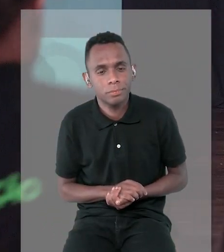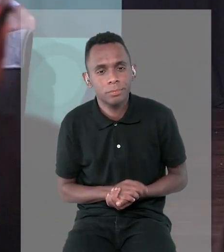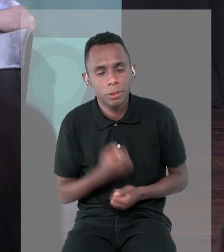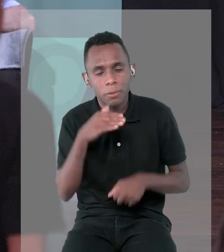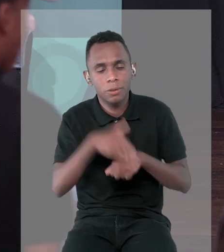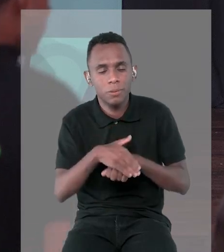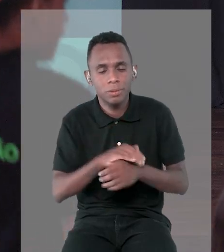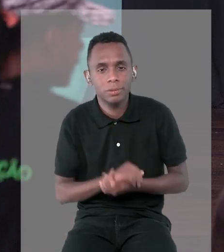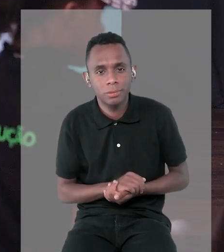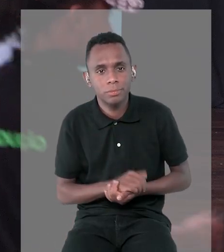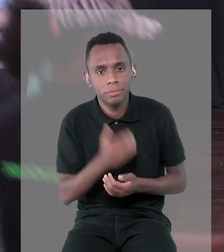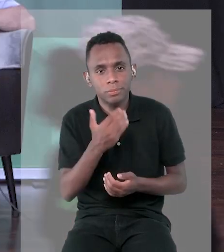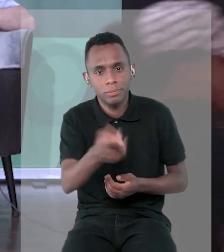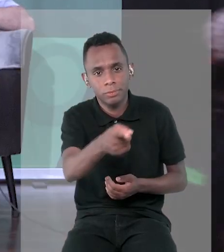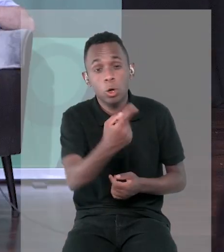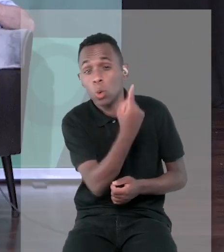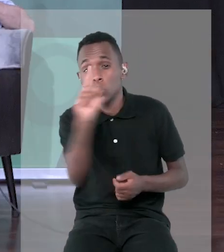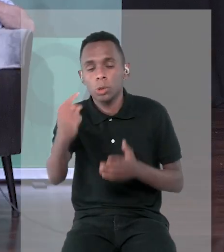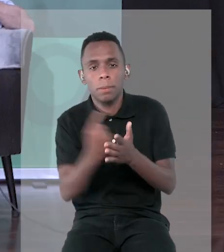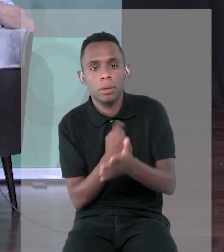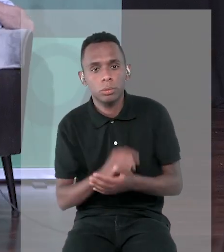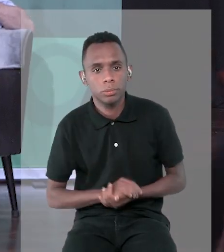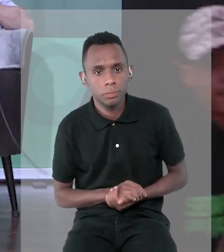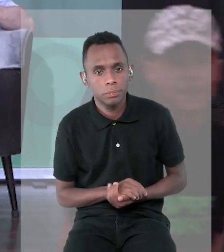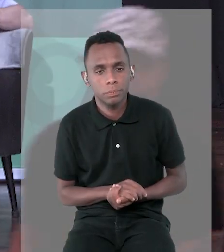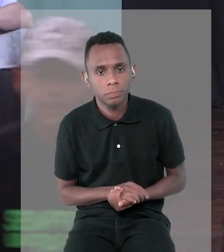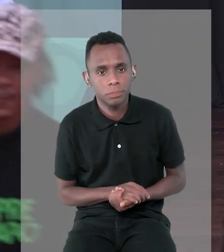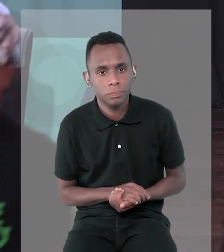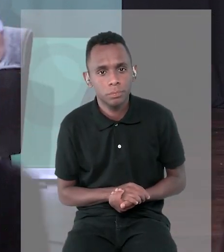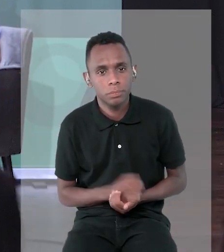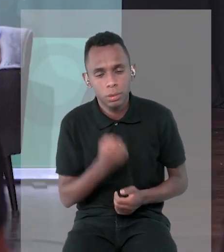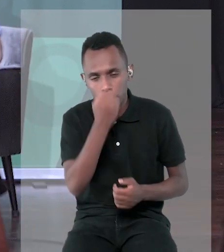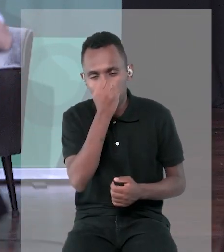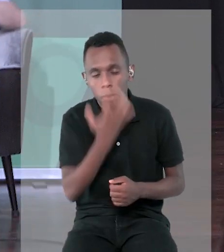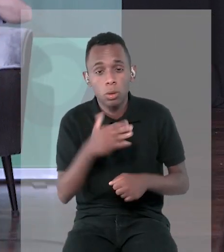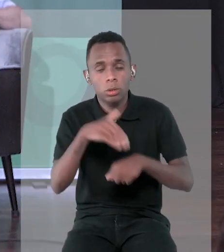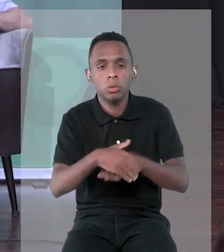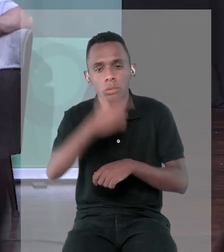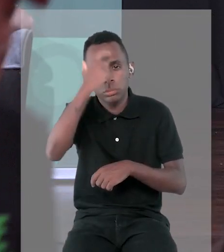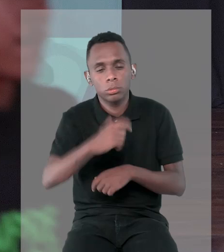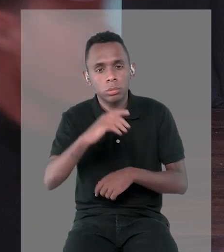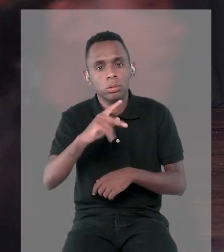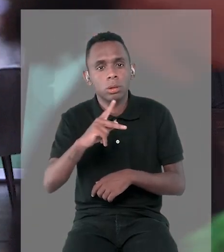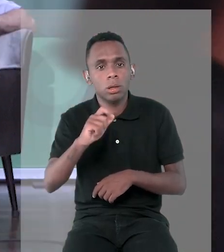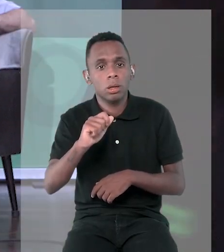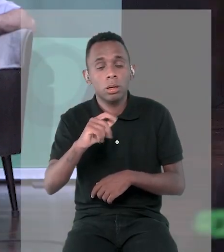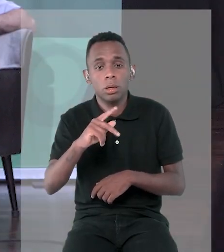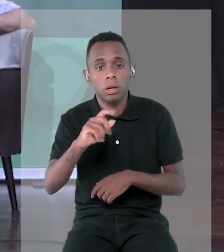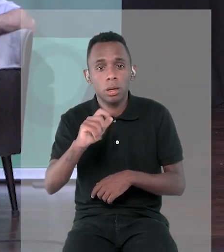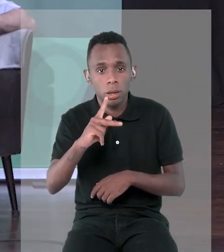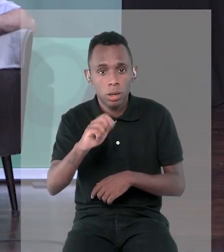Boa noite. Ela aqui na frente. Vamos lá. Uma espectadora faz uma pergunta ao microfone. Boa noite. Eu participo de